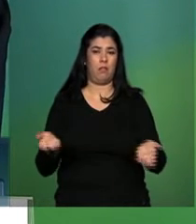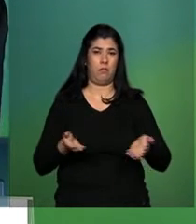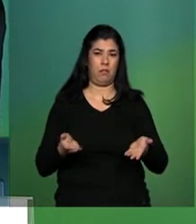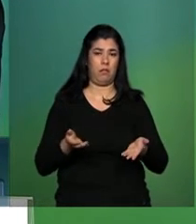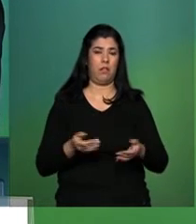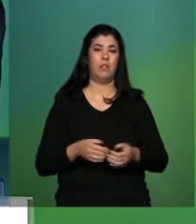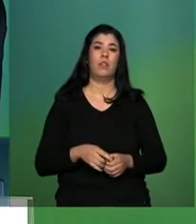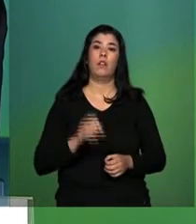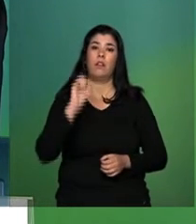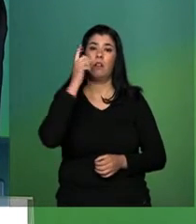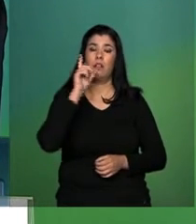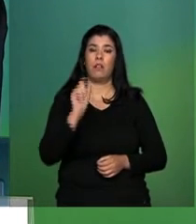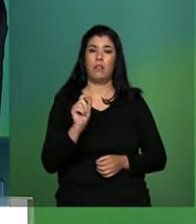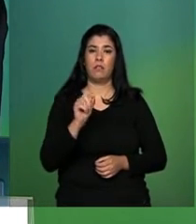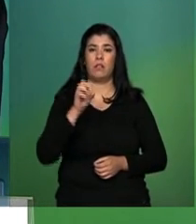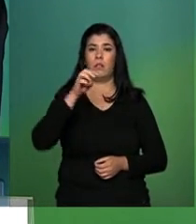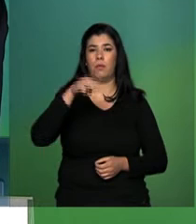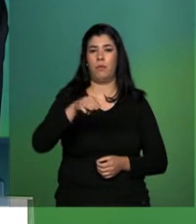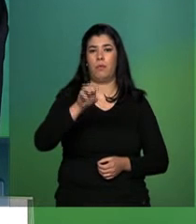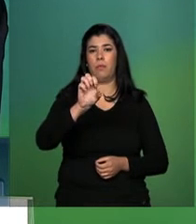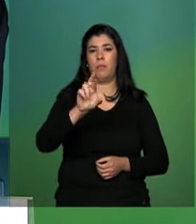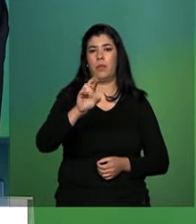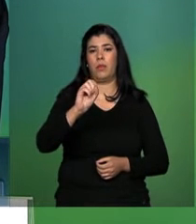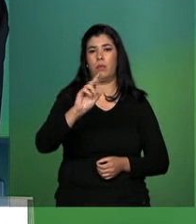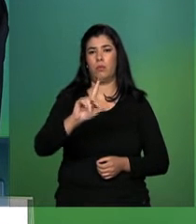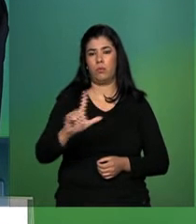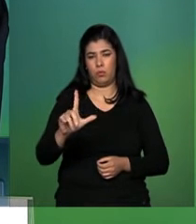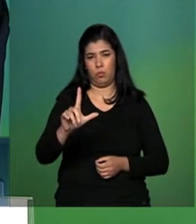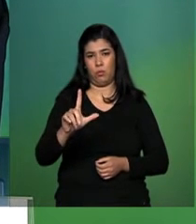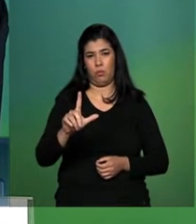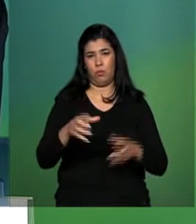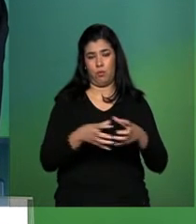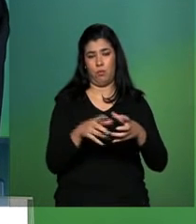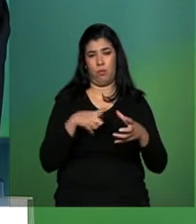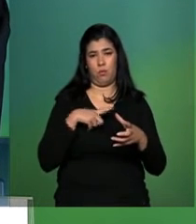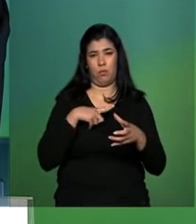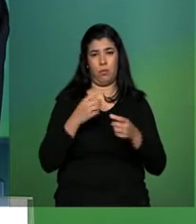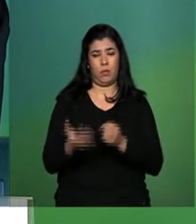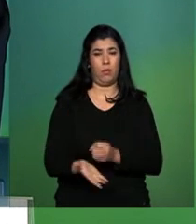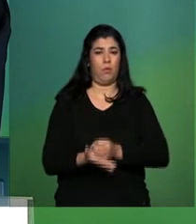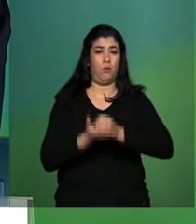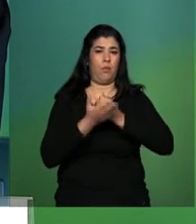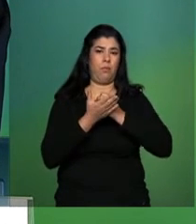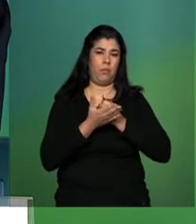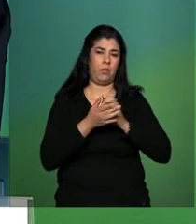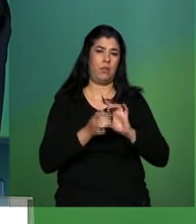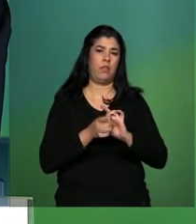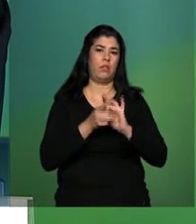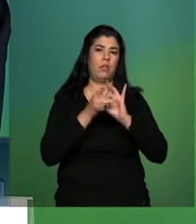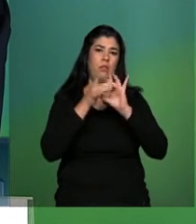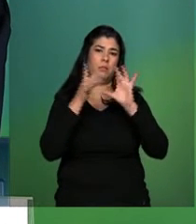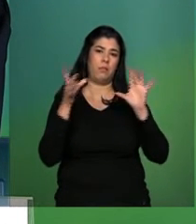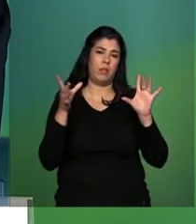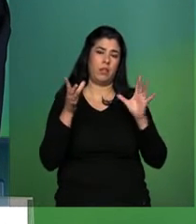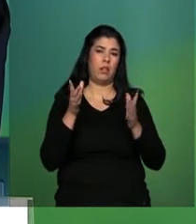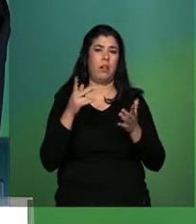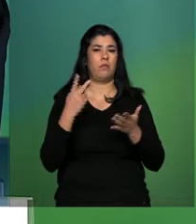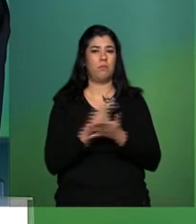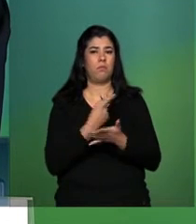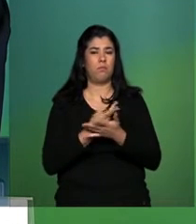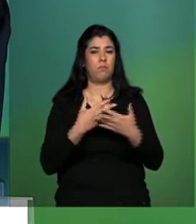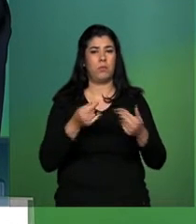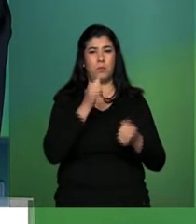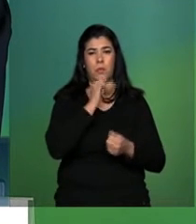É evidente que o Mercosul nos dá algum grau de liberdade em algumas situações.